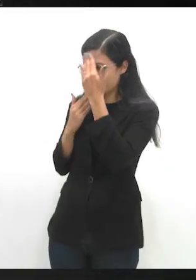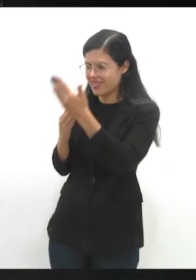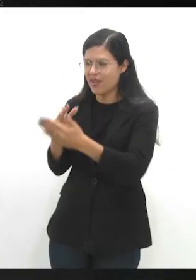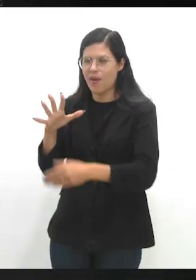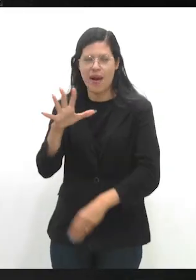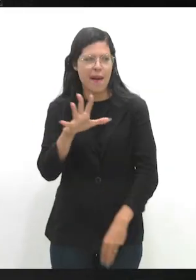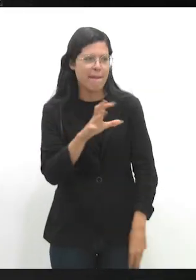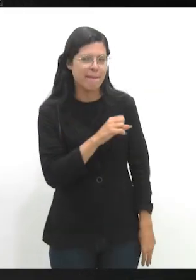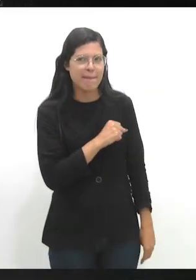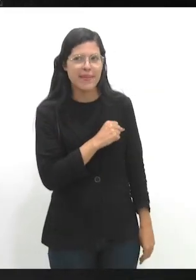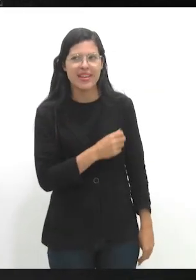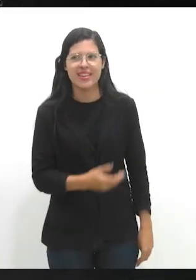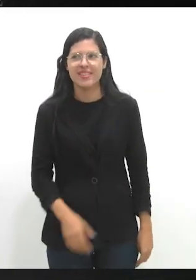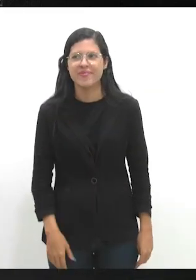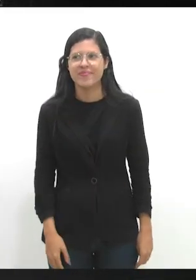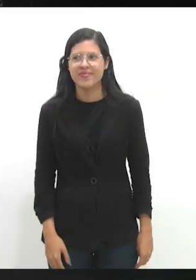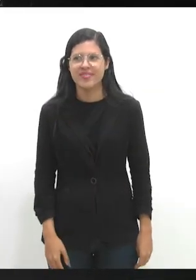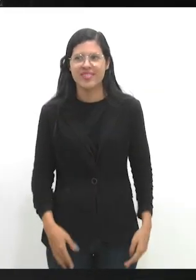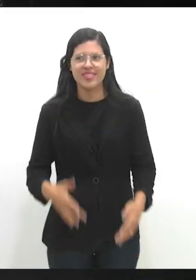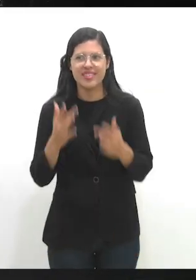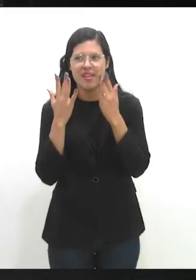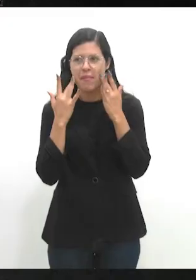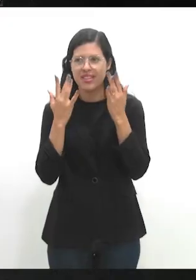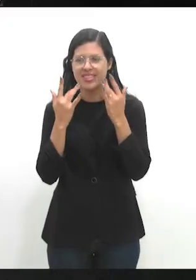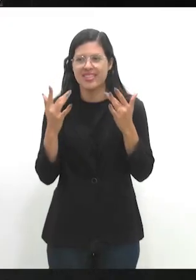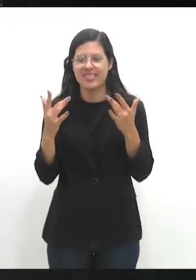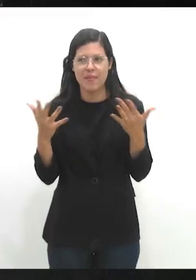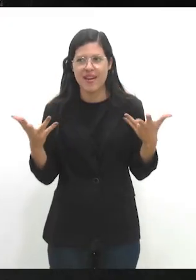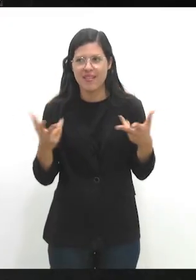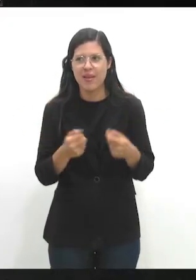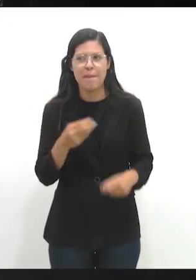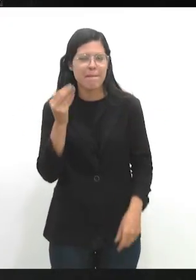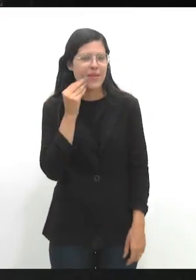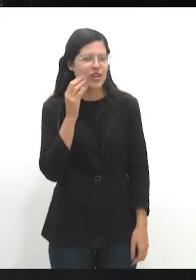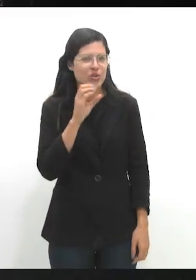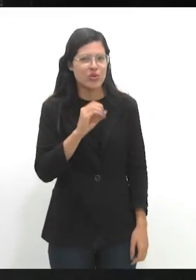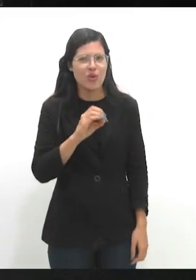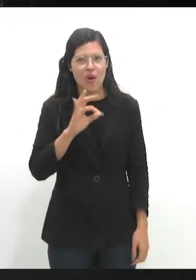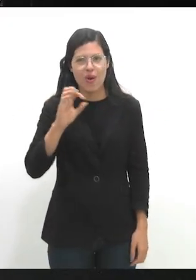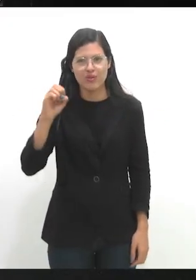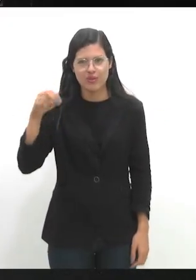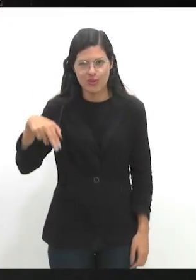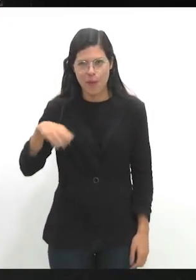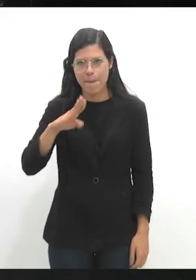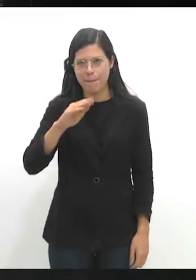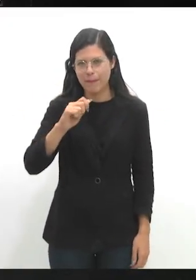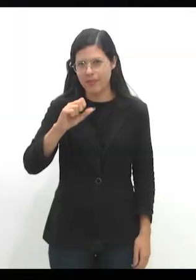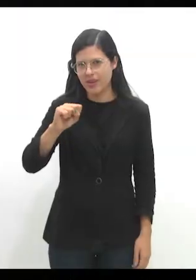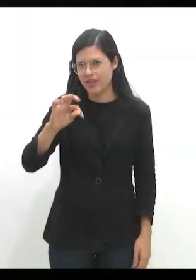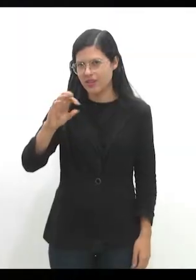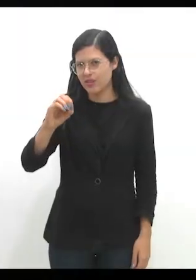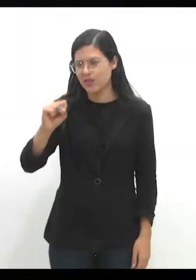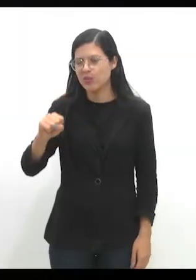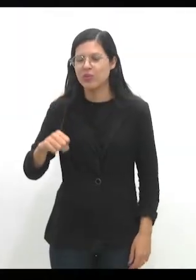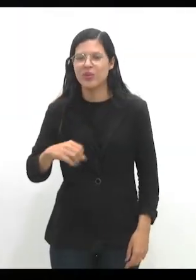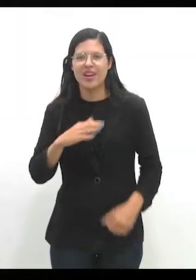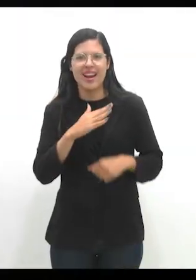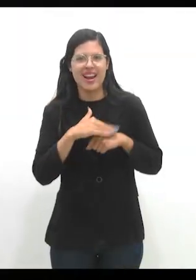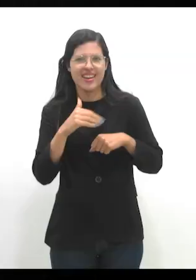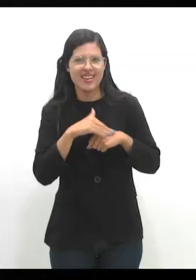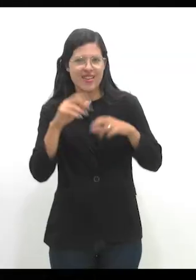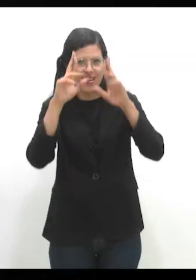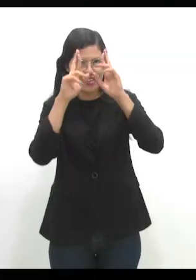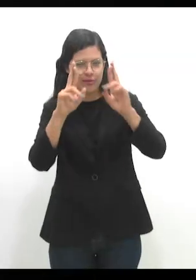querido. Amei você ter vindo aqui. Eu também. E com esse espetáculo incrível. Um beijo, Otton Bastos. Todo o nosso carinho, todo o